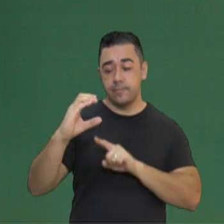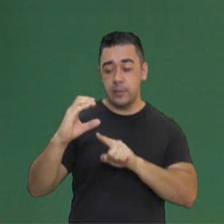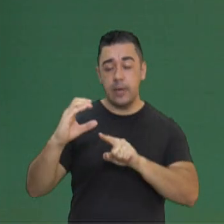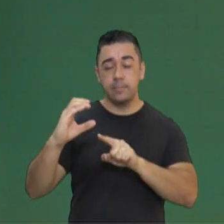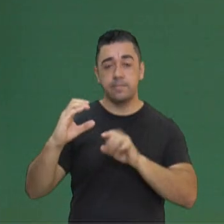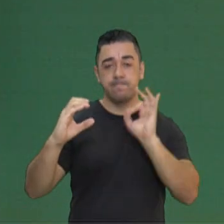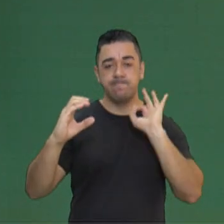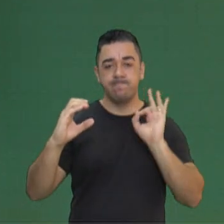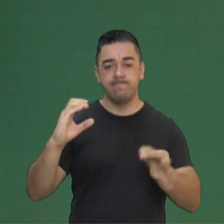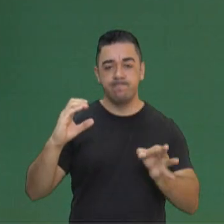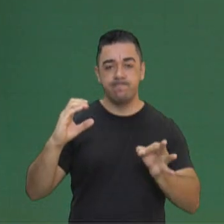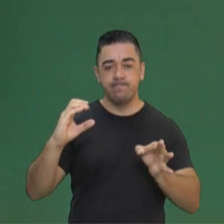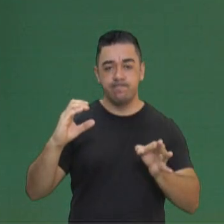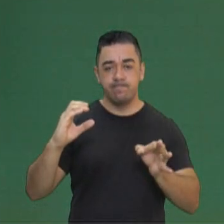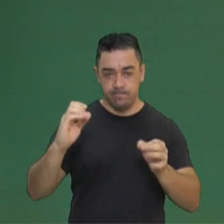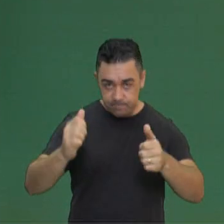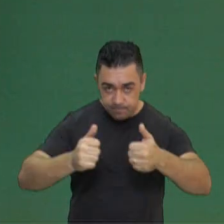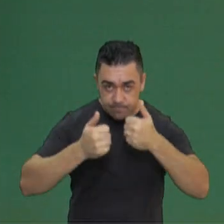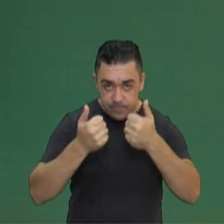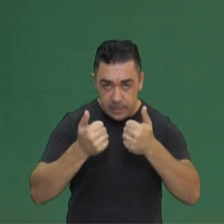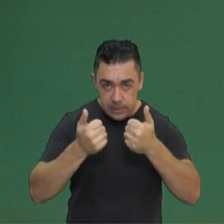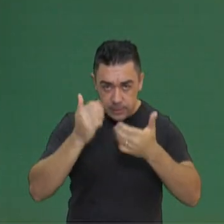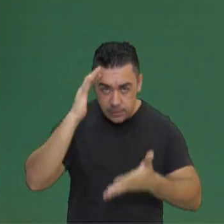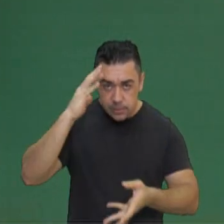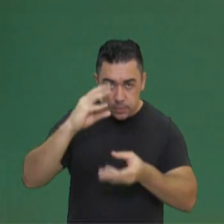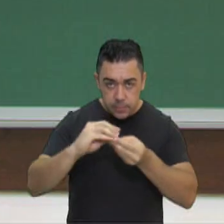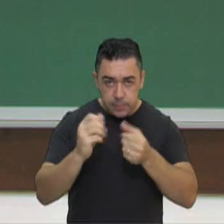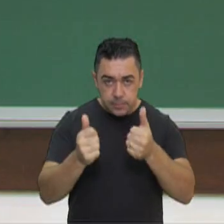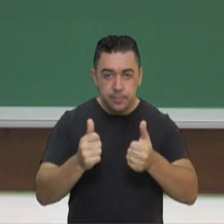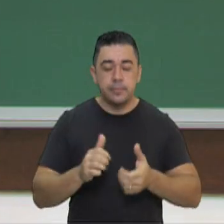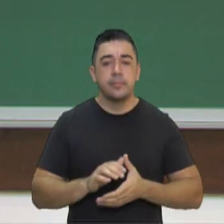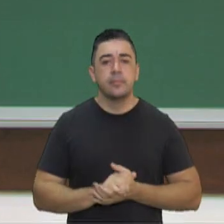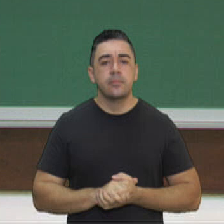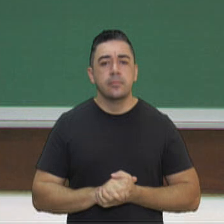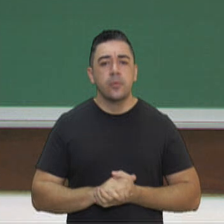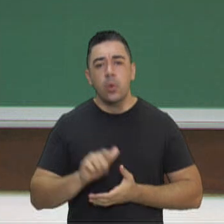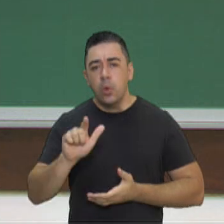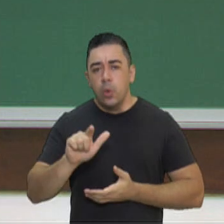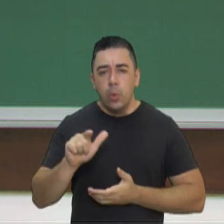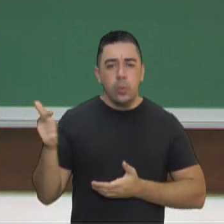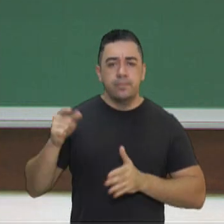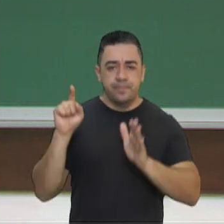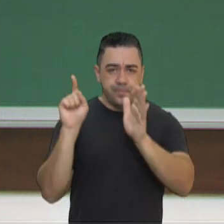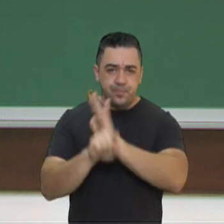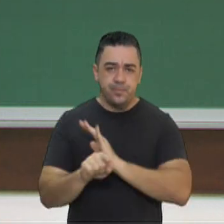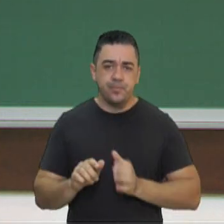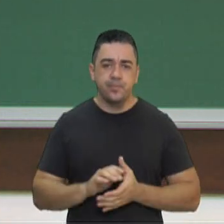alternativa C. Beleza, pessoal? Ficou entendido? Vamos para mais uma?